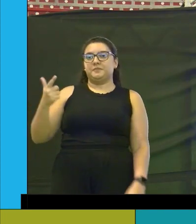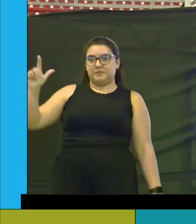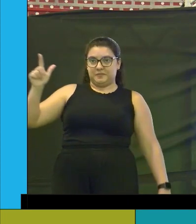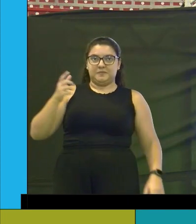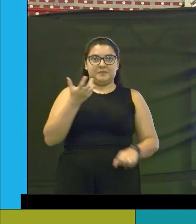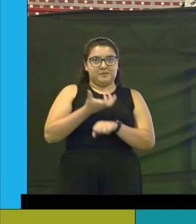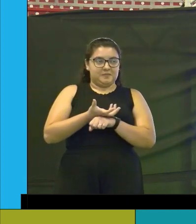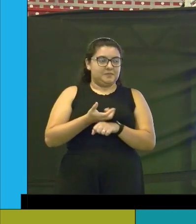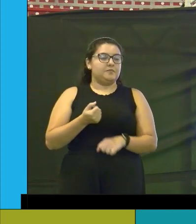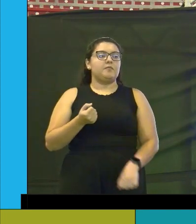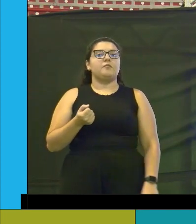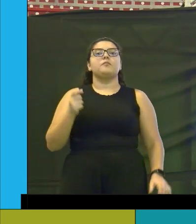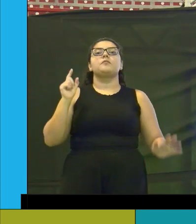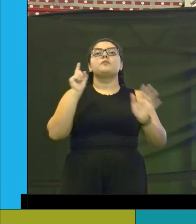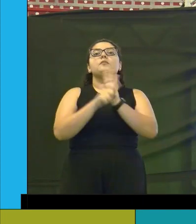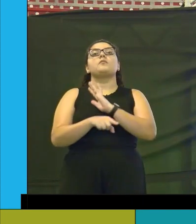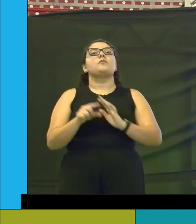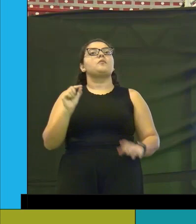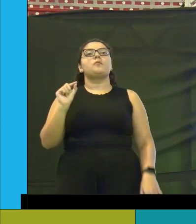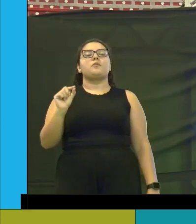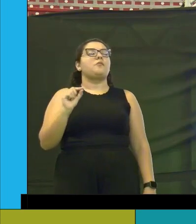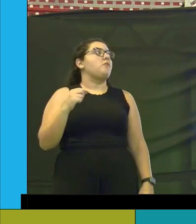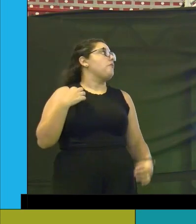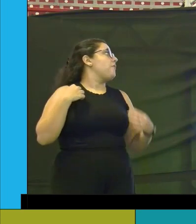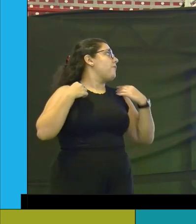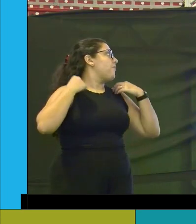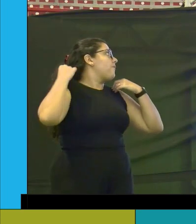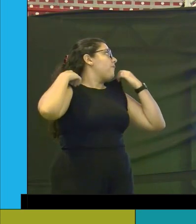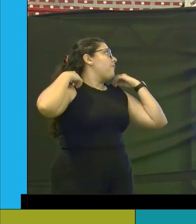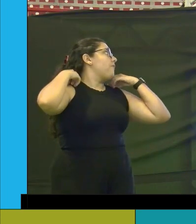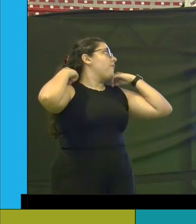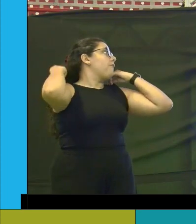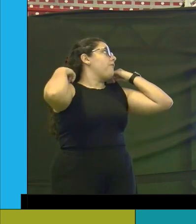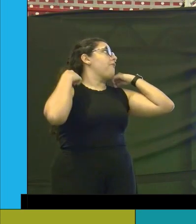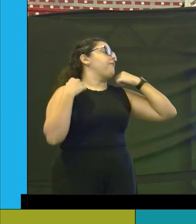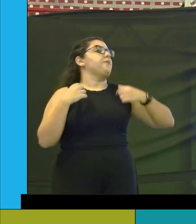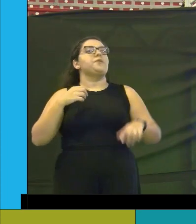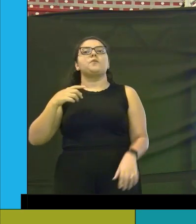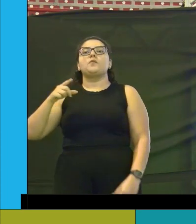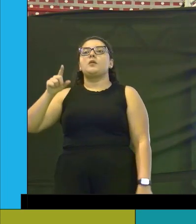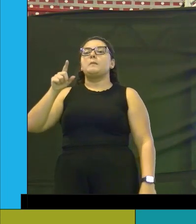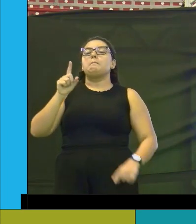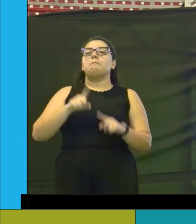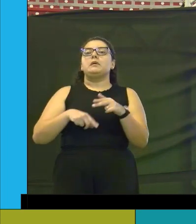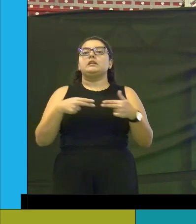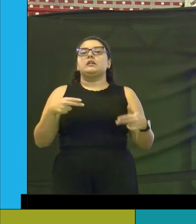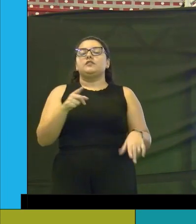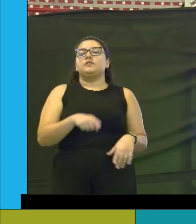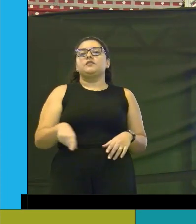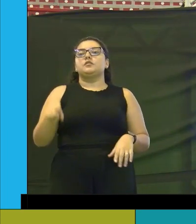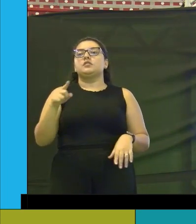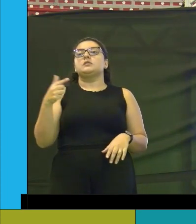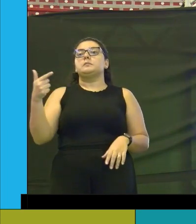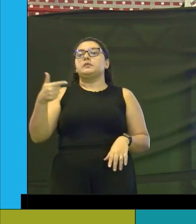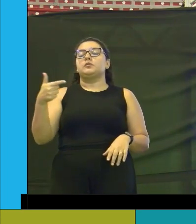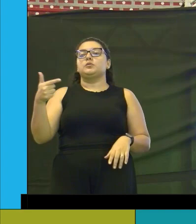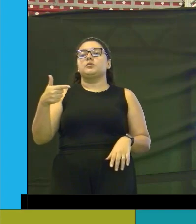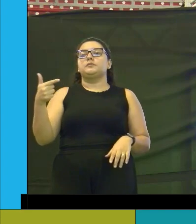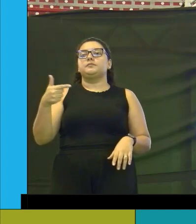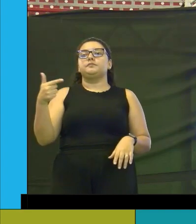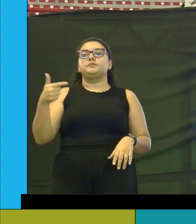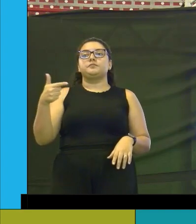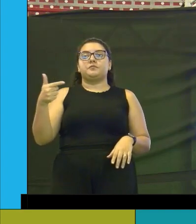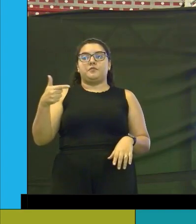vamos. Próxima questão, queridos. É a segunda questão do material de vocês. Agora, olhem se está aí mesmo, correto?